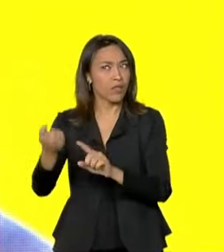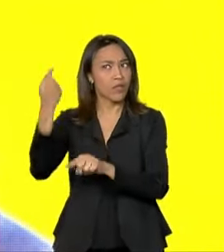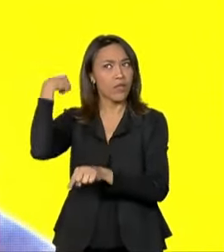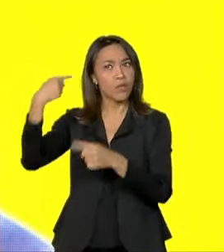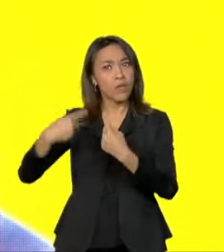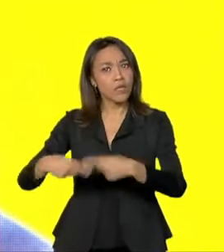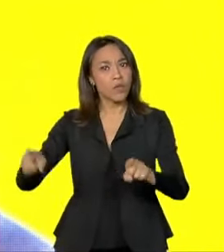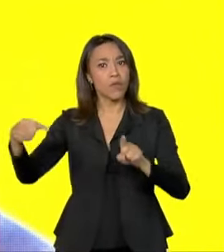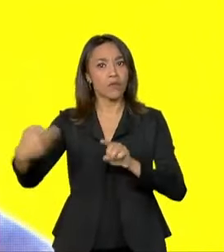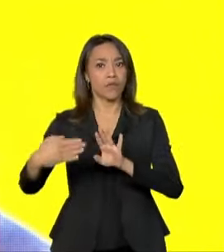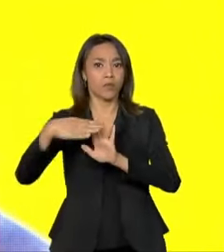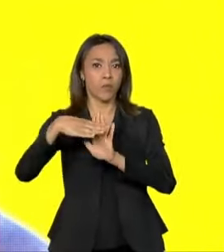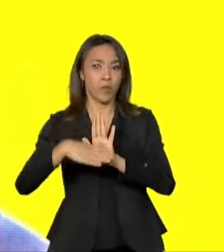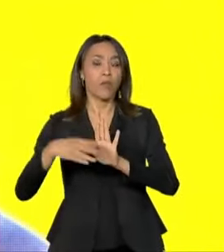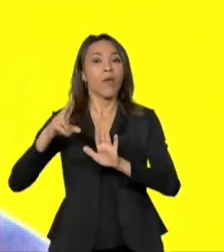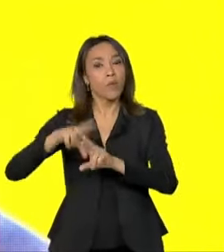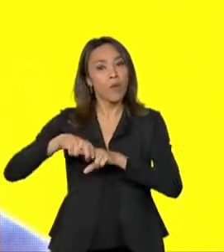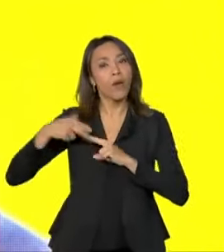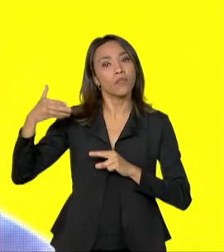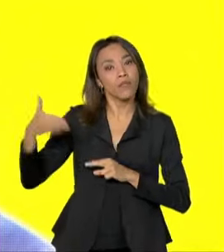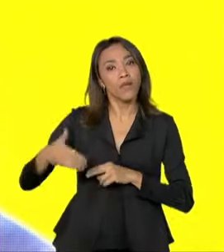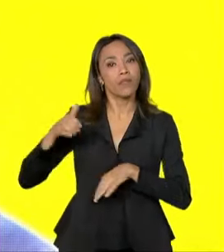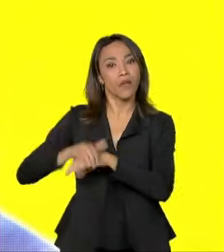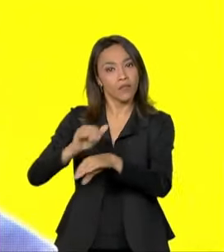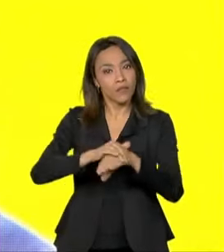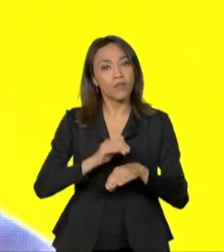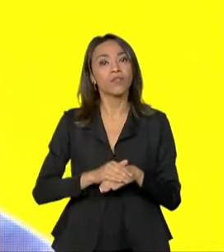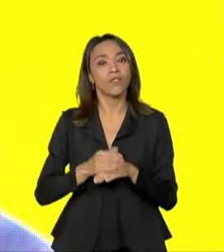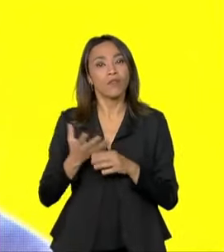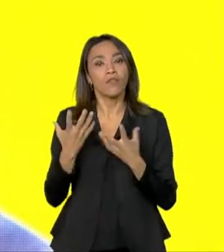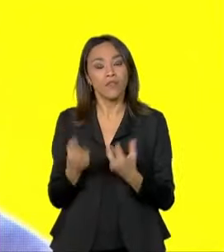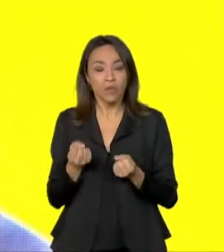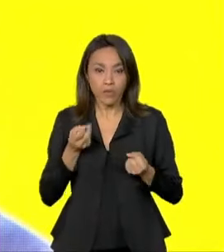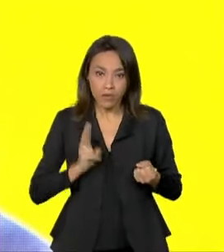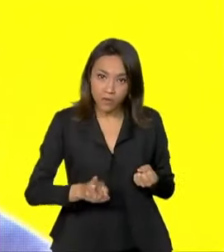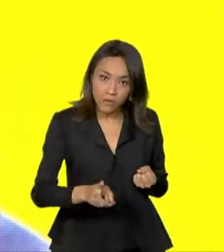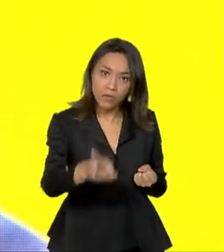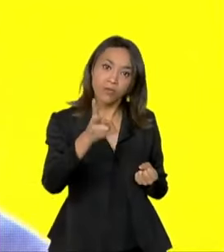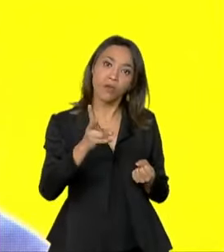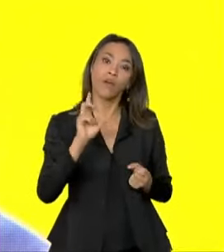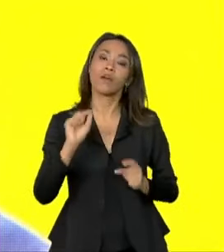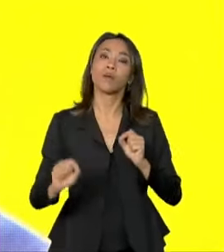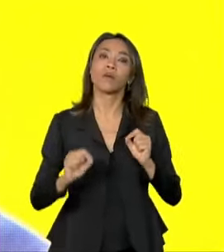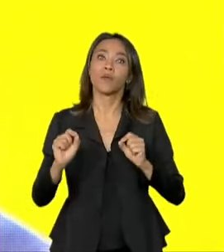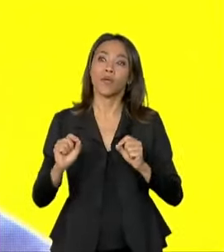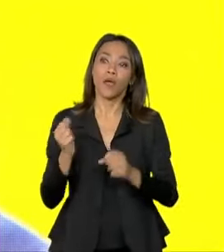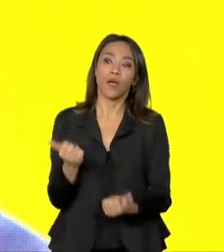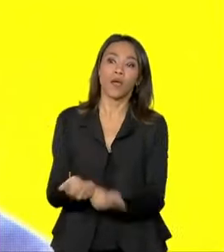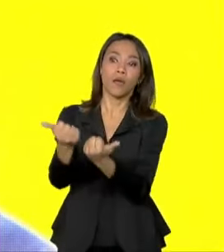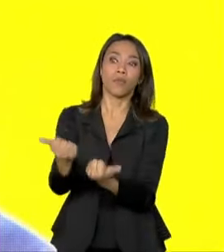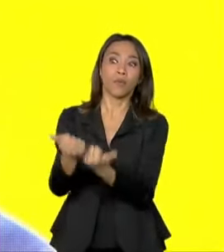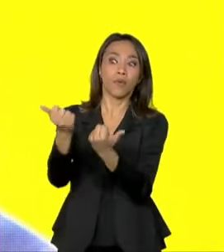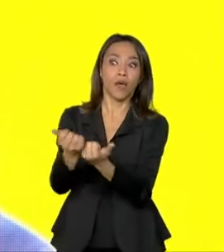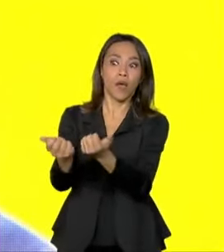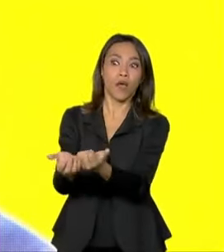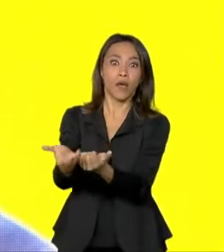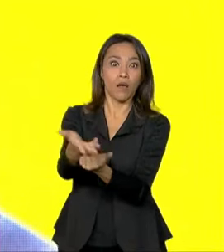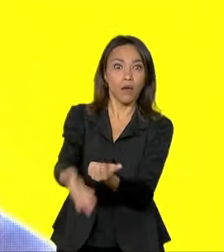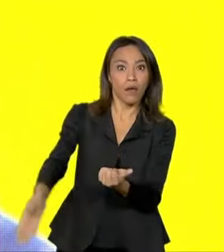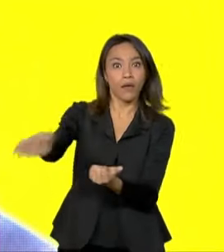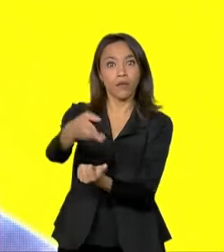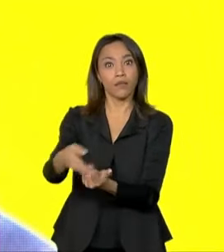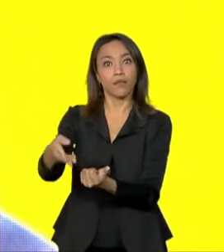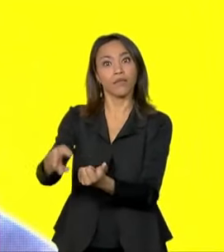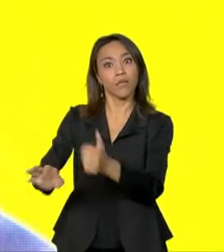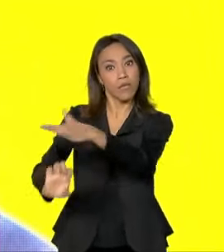toda essa expertise que vamos continuar disponibilizando e ampliar as nossas micro e pequenas empresas que precisam